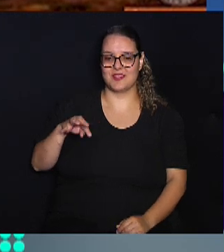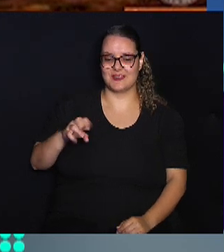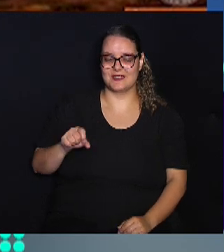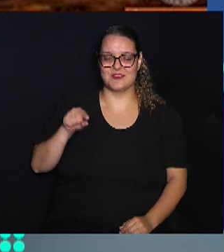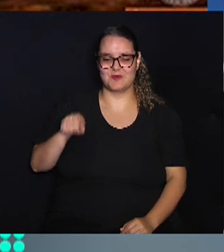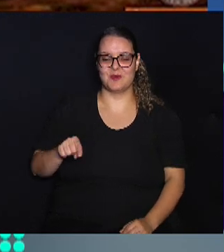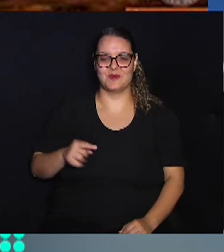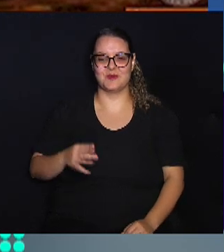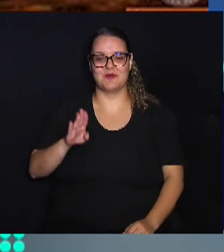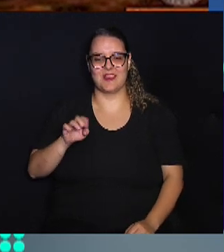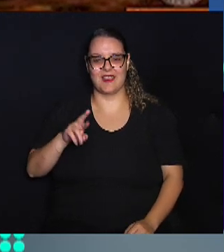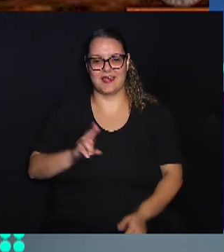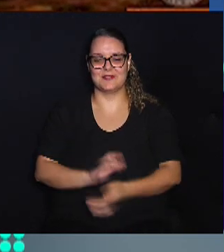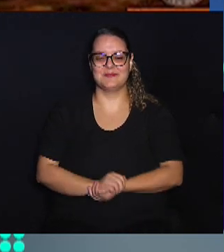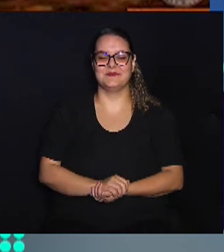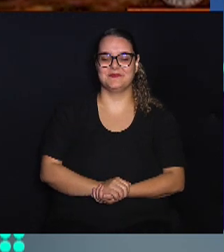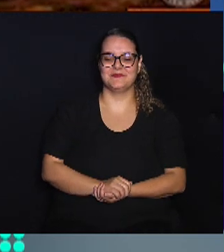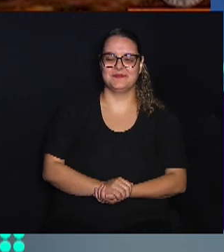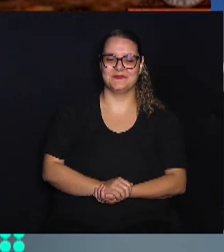teatrocastromendes.com.br.